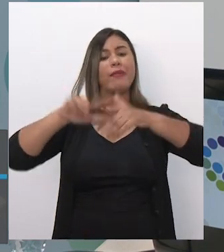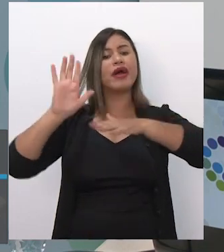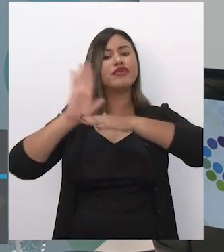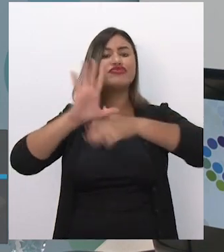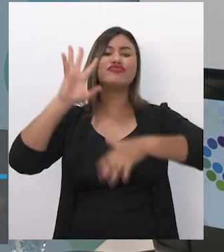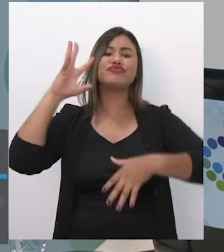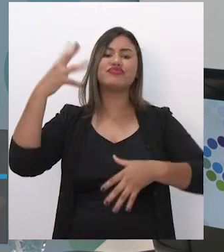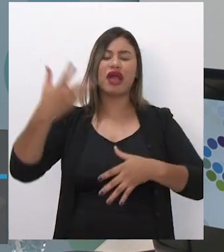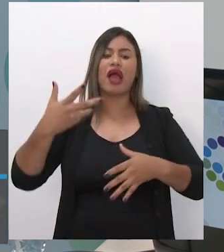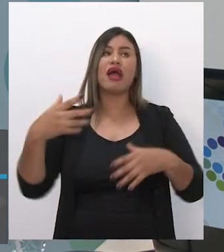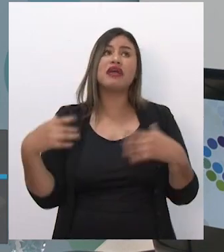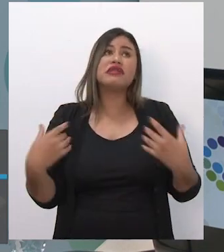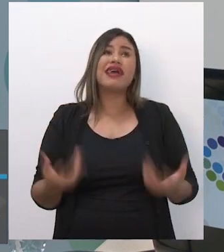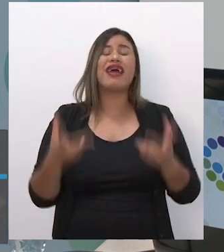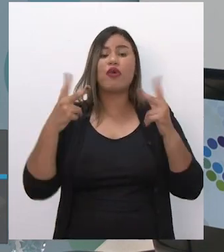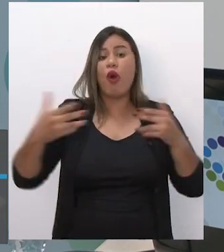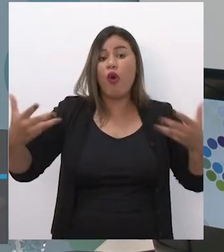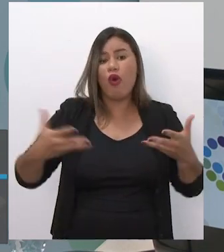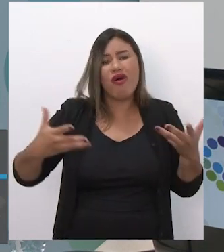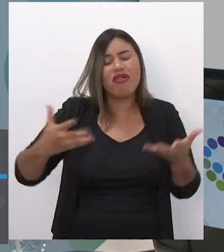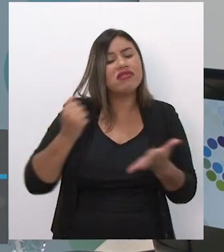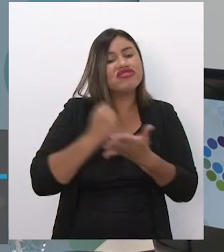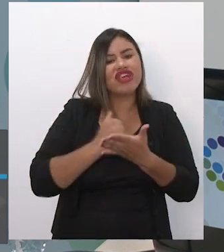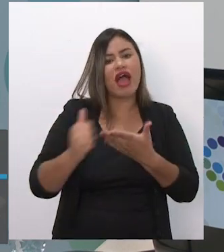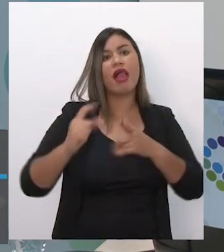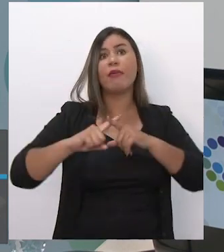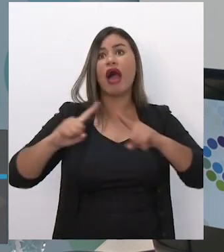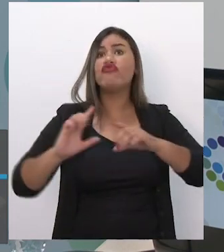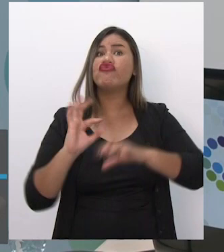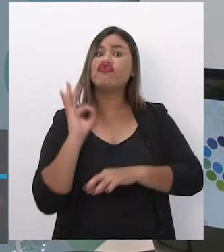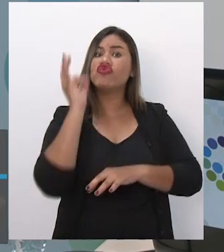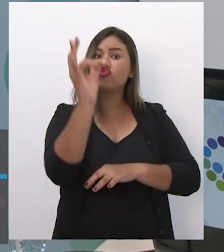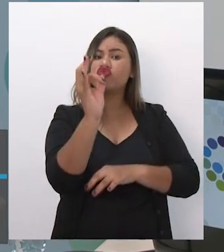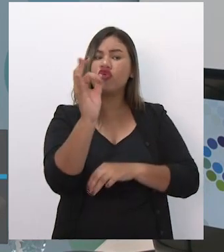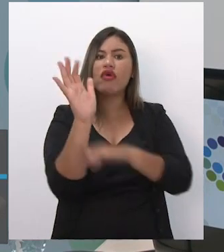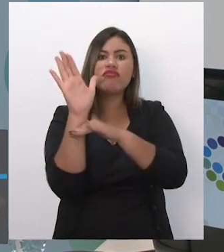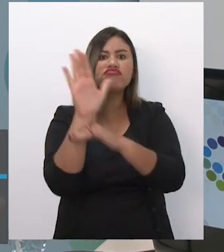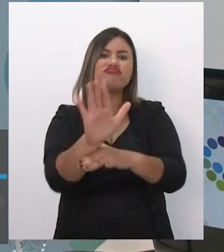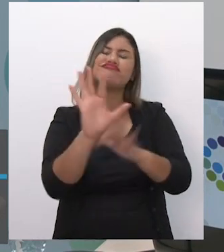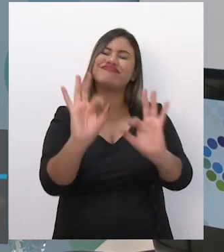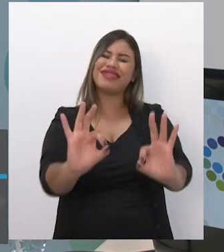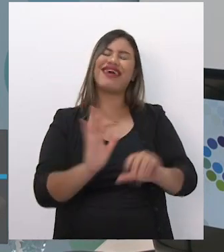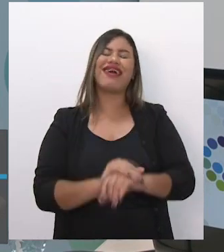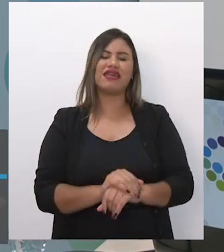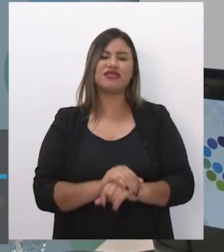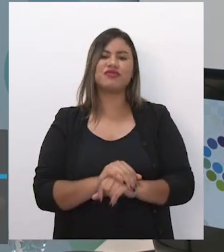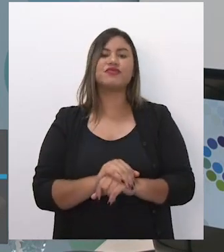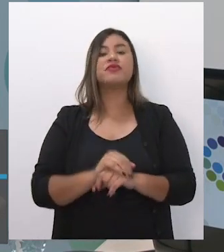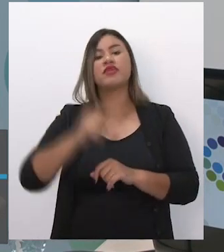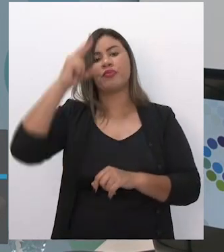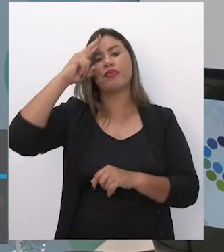ele está aberto, né? Então, pensar historicamente é fundamental.